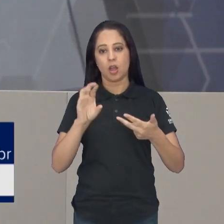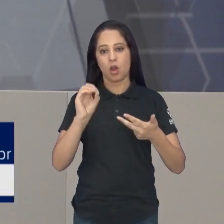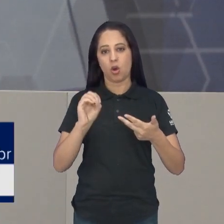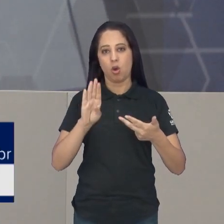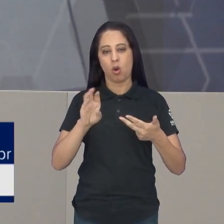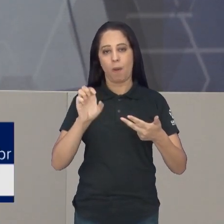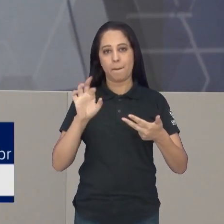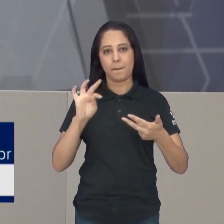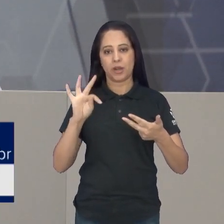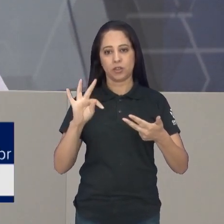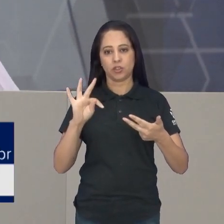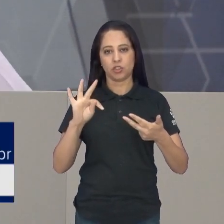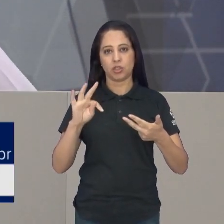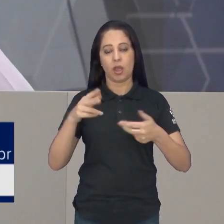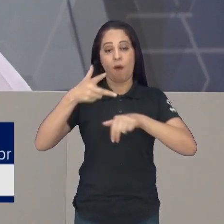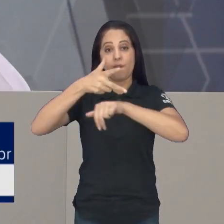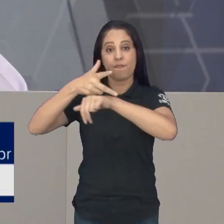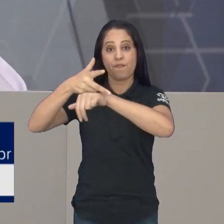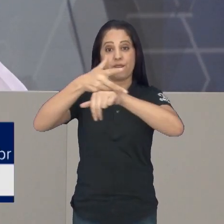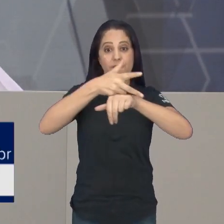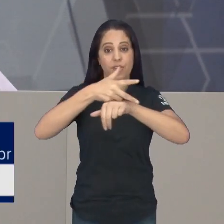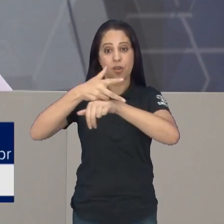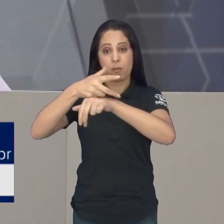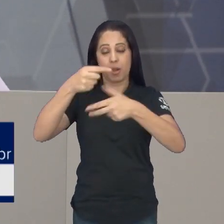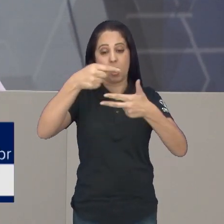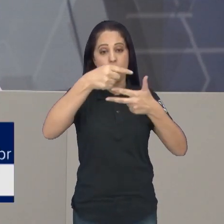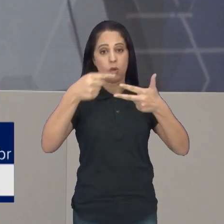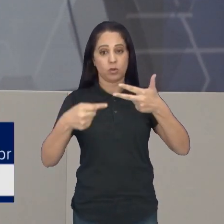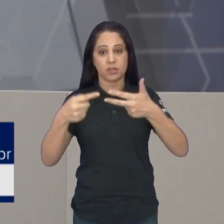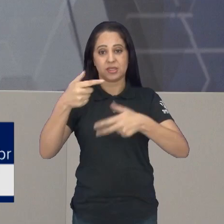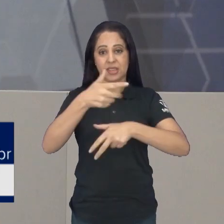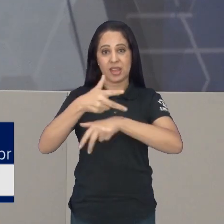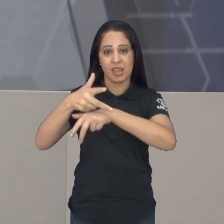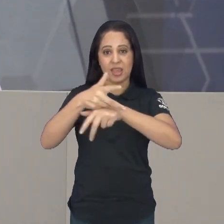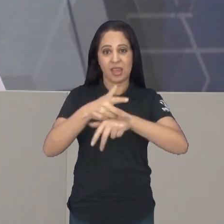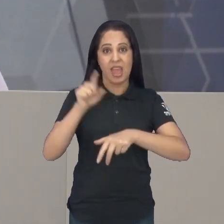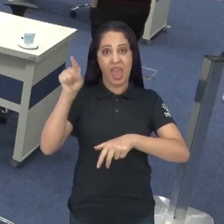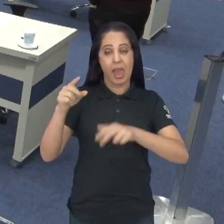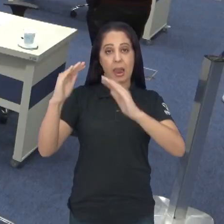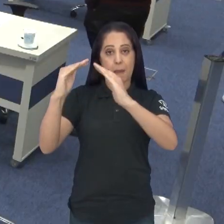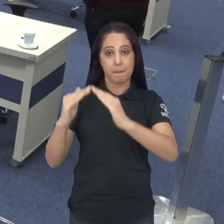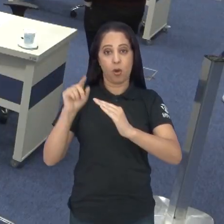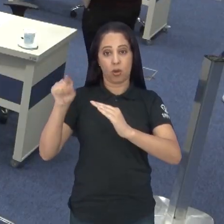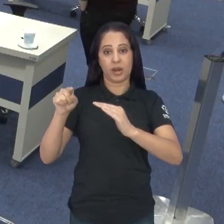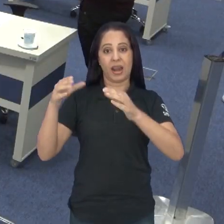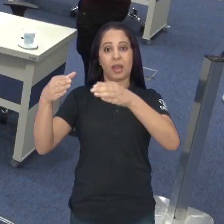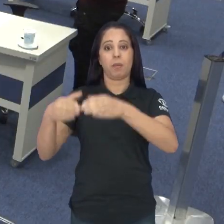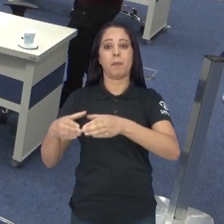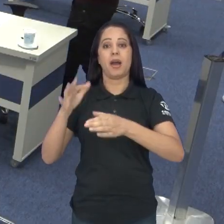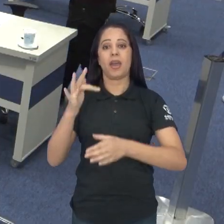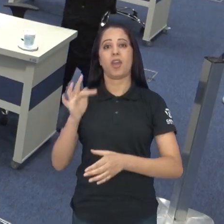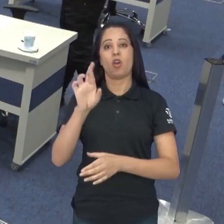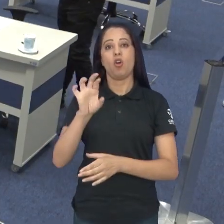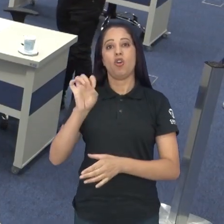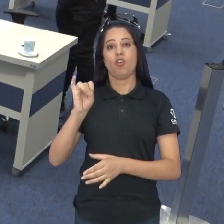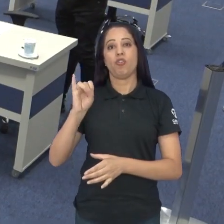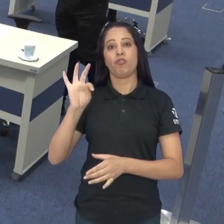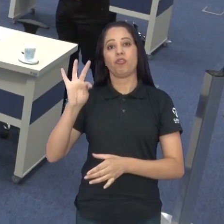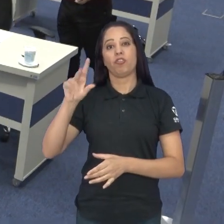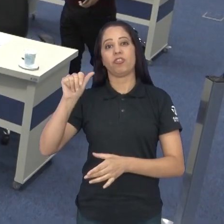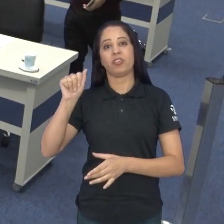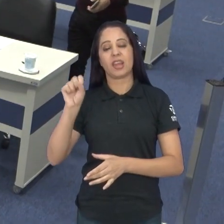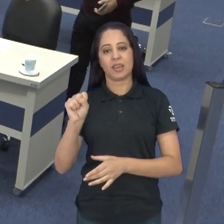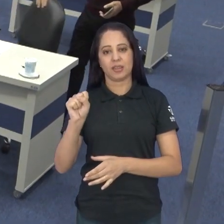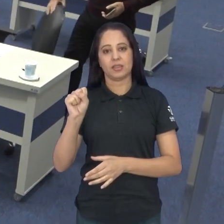TV filmar, a TV Câmara filmar. Ela é uma moradora lá do bairro dos Freitas. Chegou aqui na